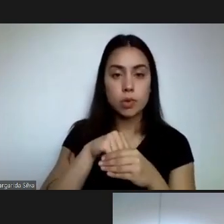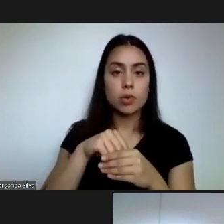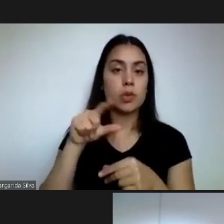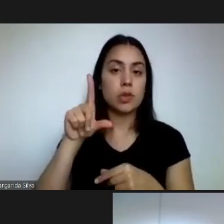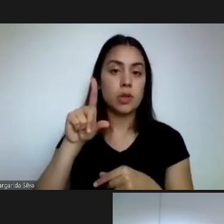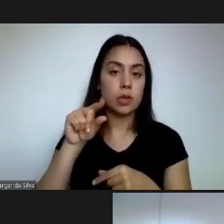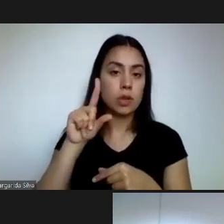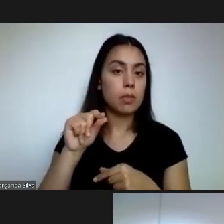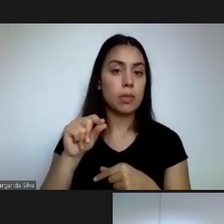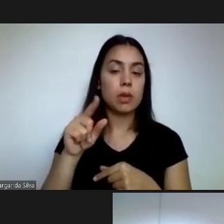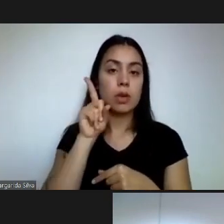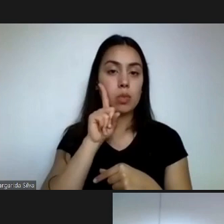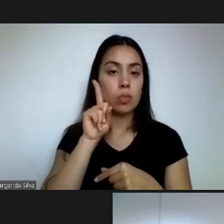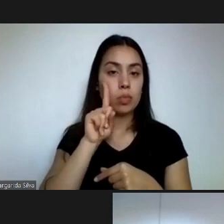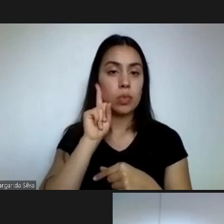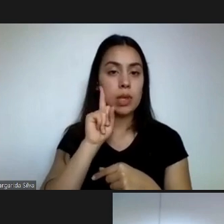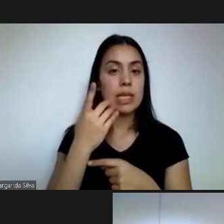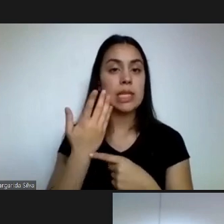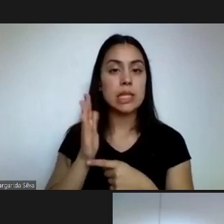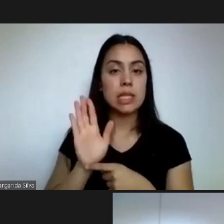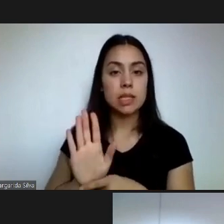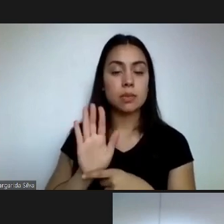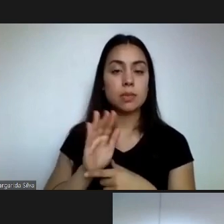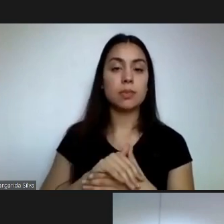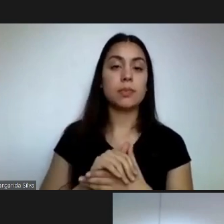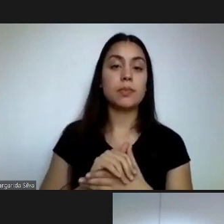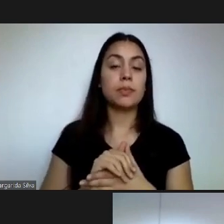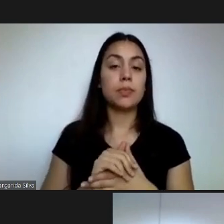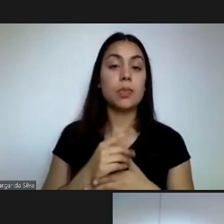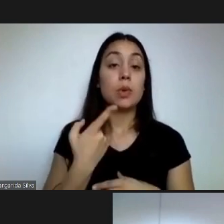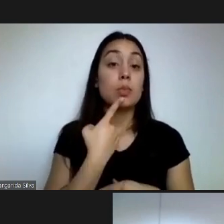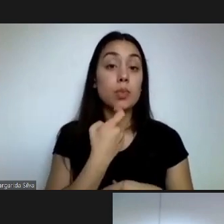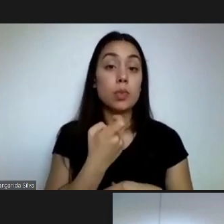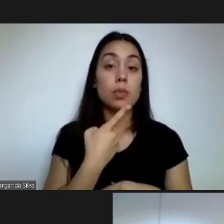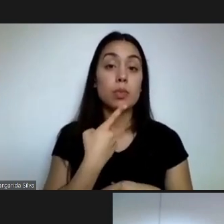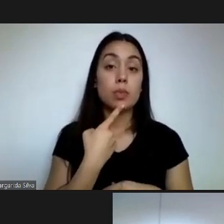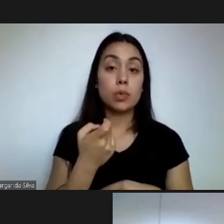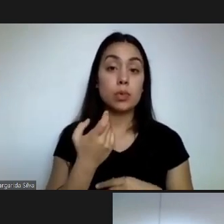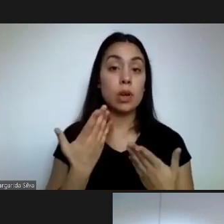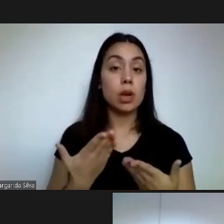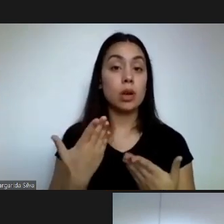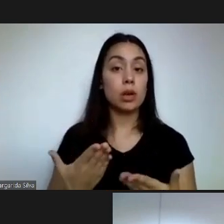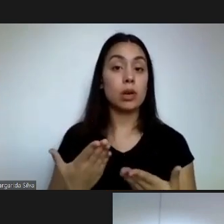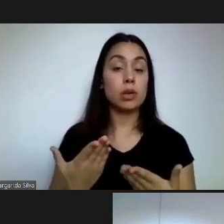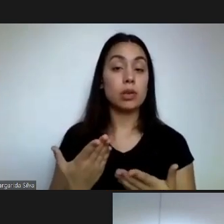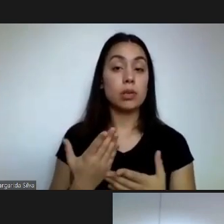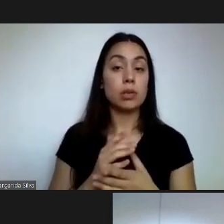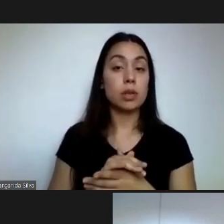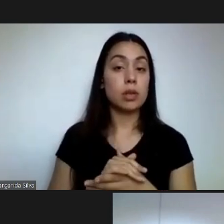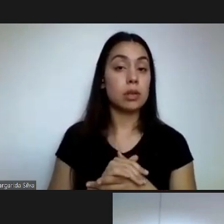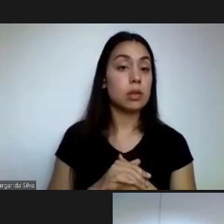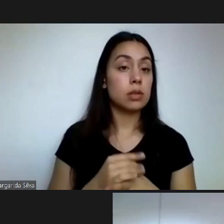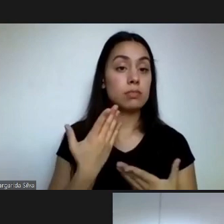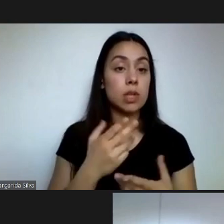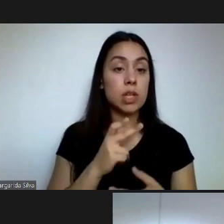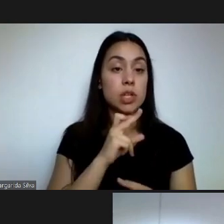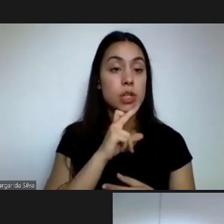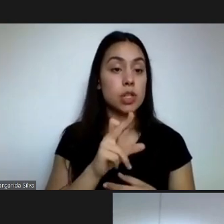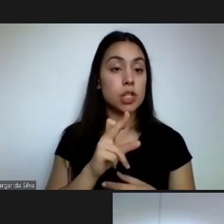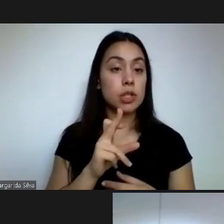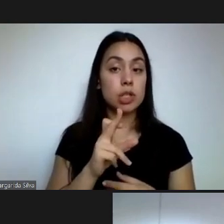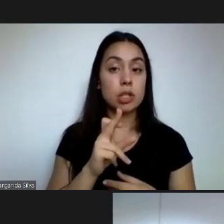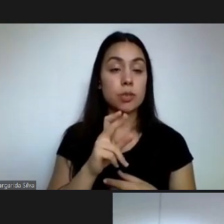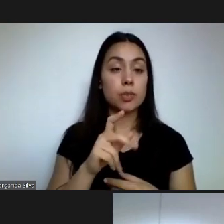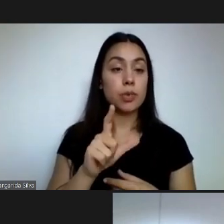evidentemente, o exemplo. Mas temos aqui também, portanto, uma pergunta já, que se calhar poderia ser para a Ana Raquel,